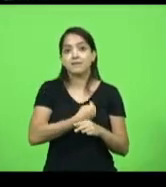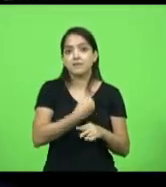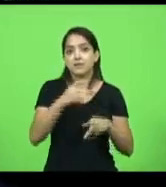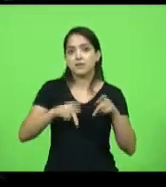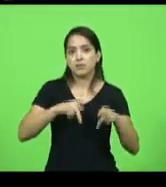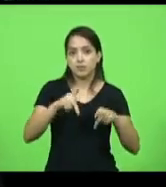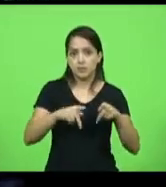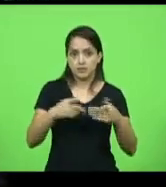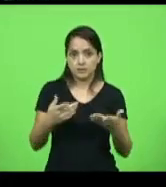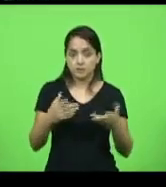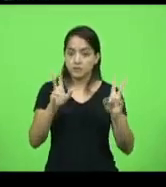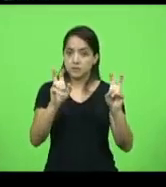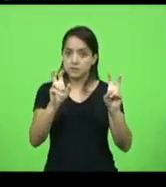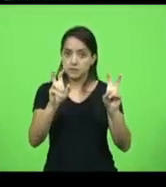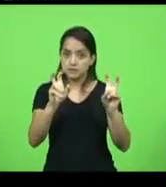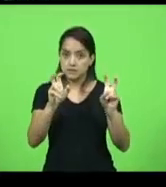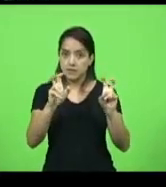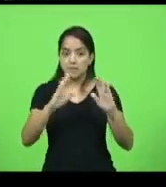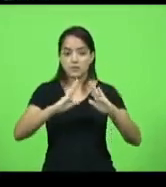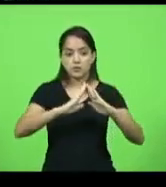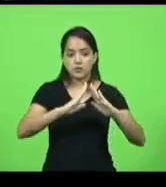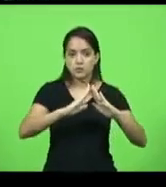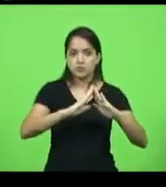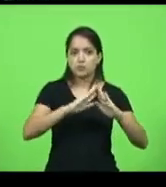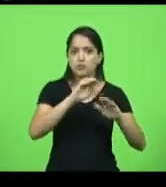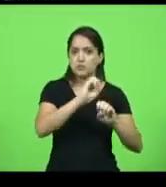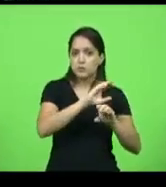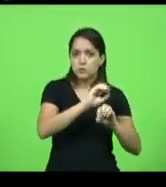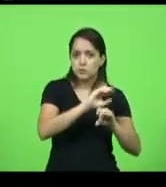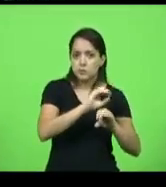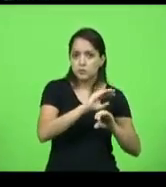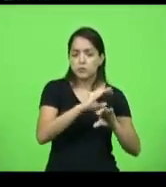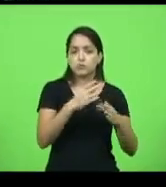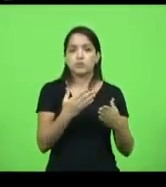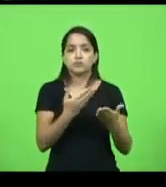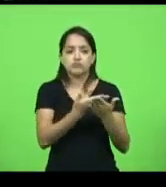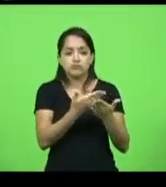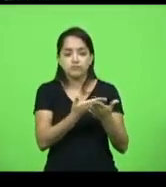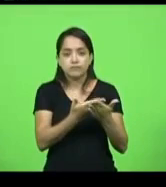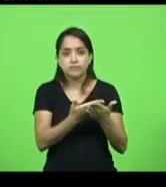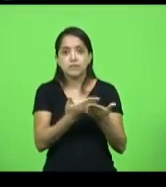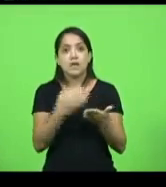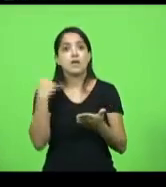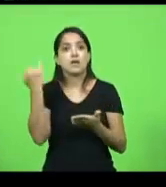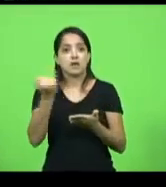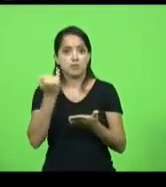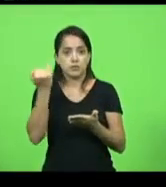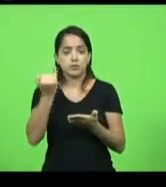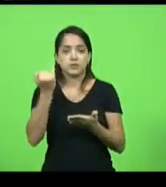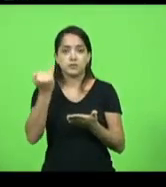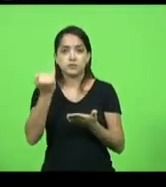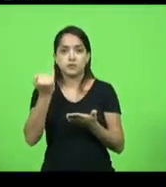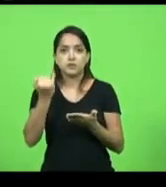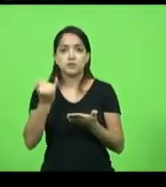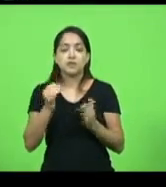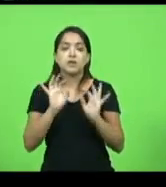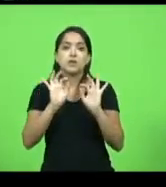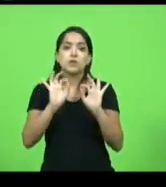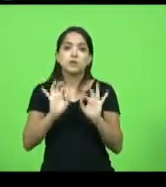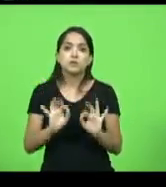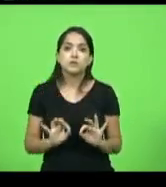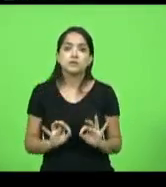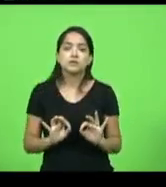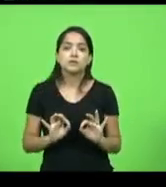Esse tema, esse assunto, homeschool, é importantíssimo para a nossa educação. E, com certeza, vai ter a